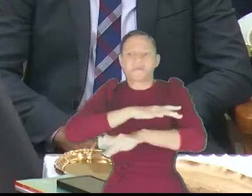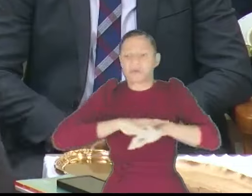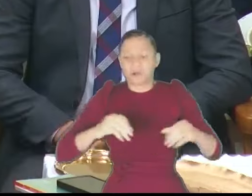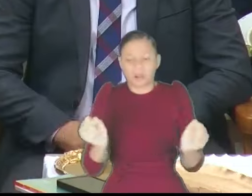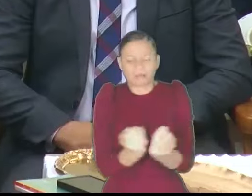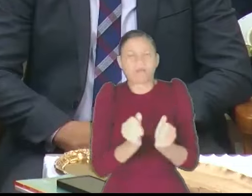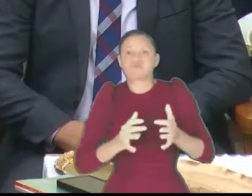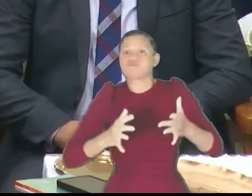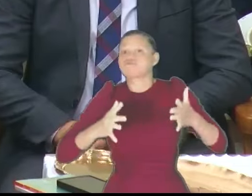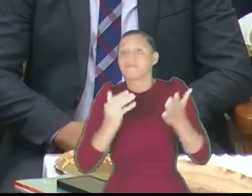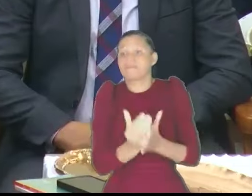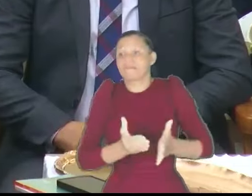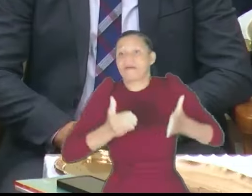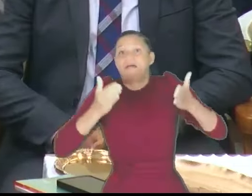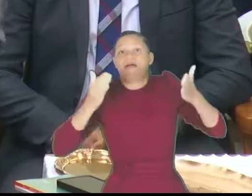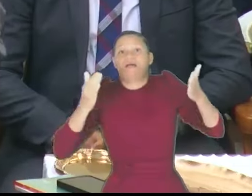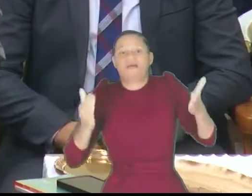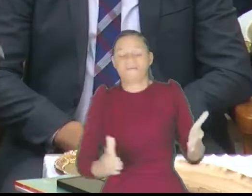testemunho ser grande.